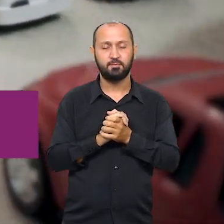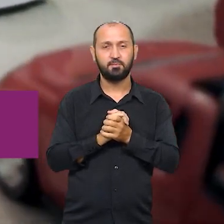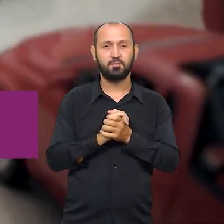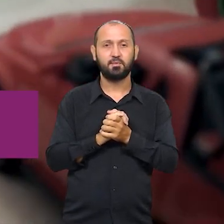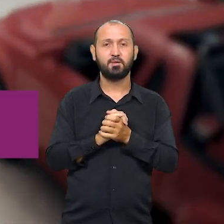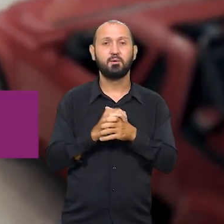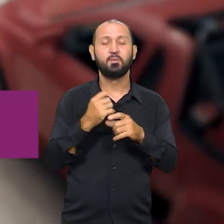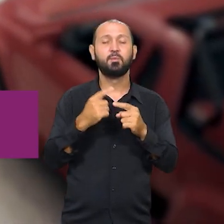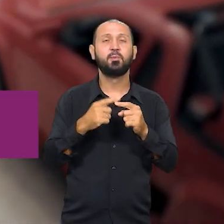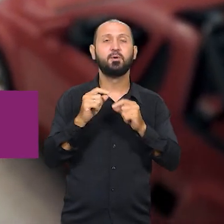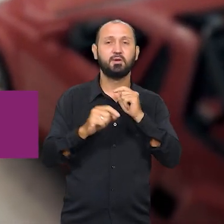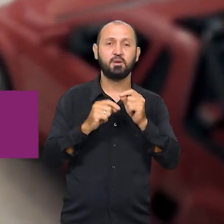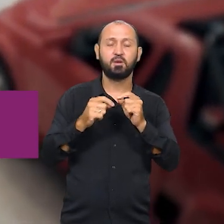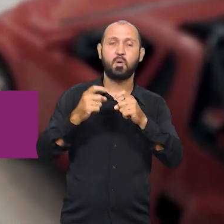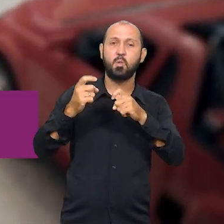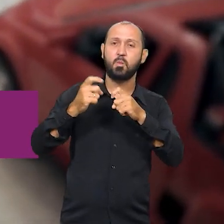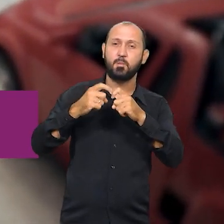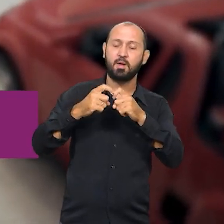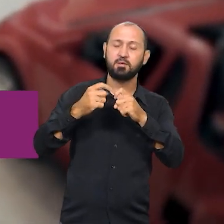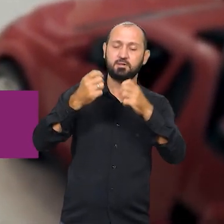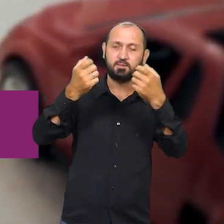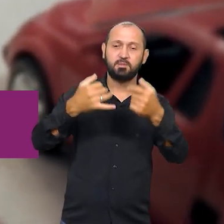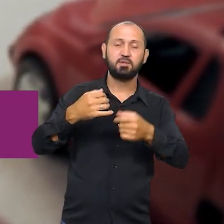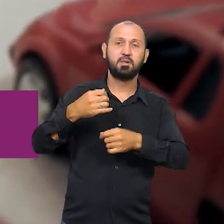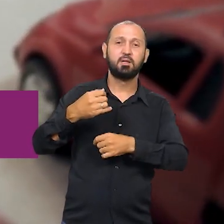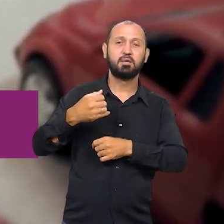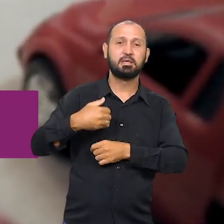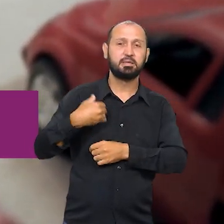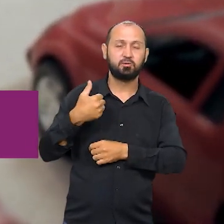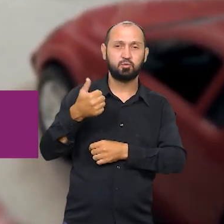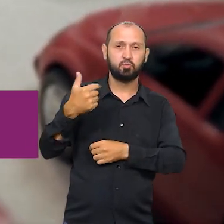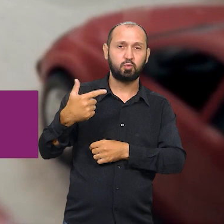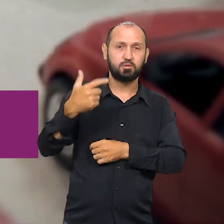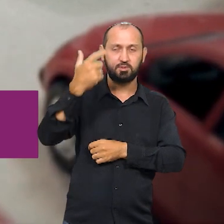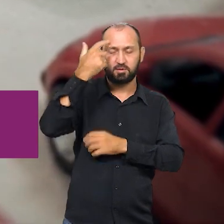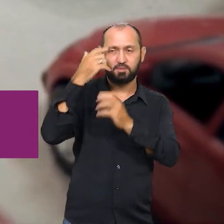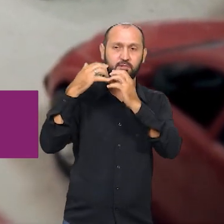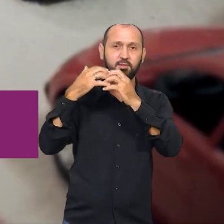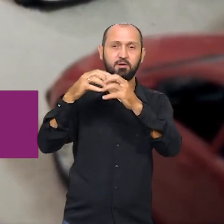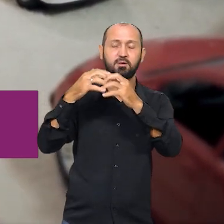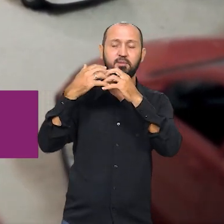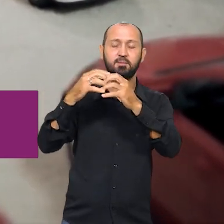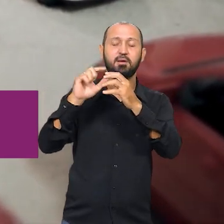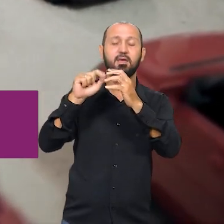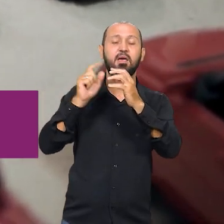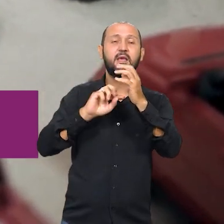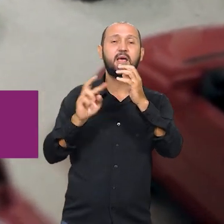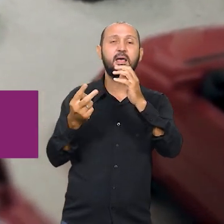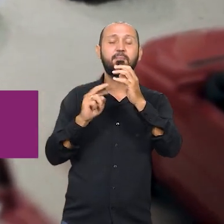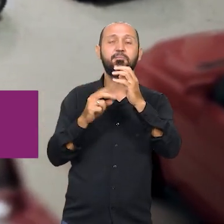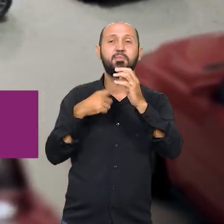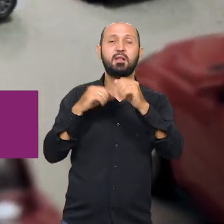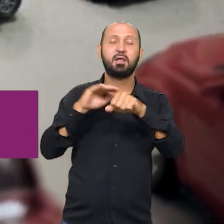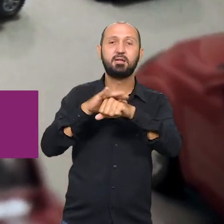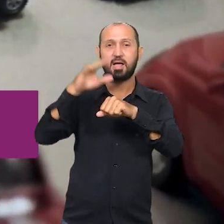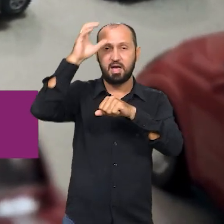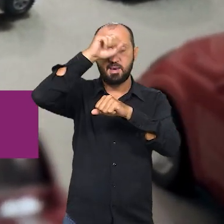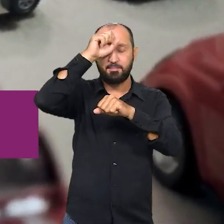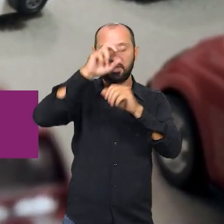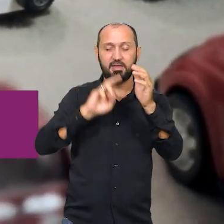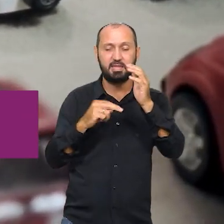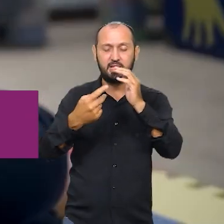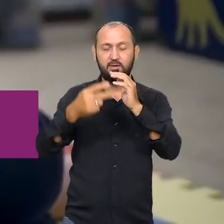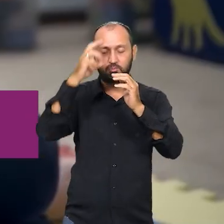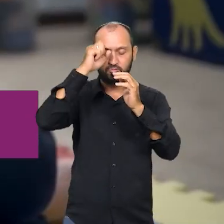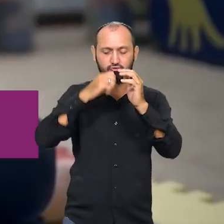os médicos, eles falam que até os 12 anos existe uma questão do cérebro que chama neuroplasticidade do cérebro. Então, essa criança, ela está aprendendo muito, né?